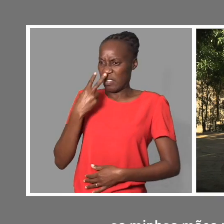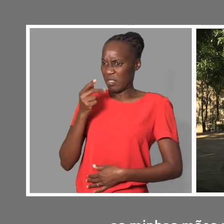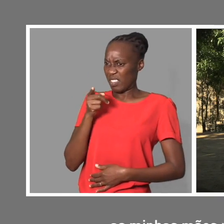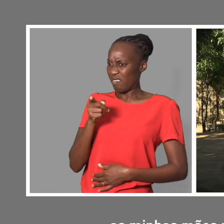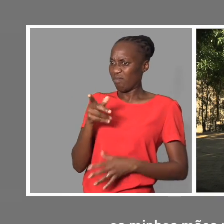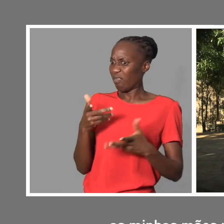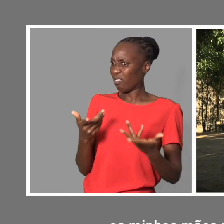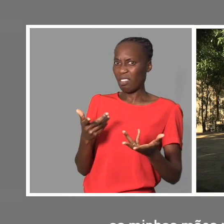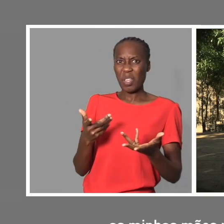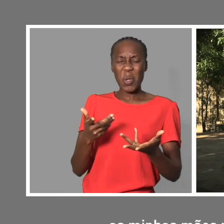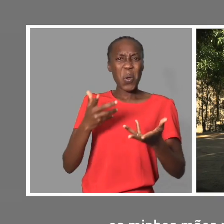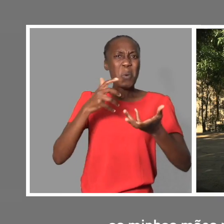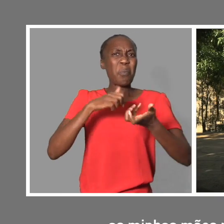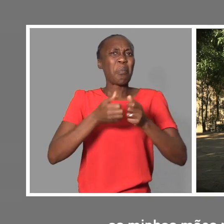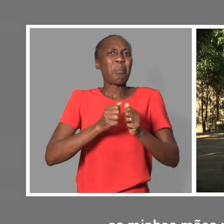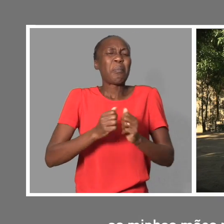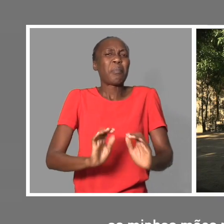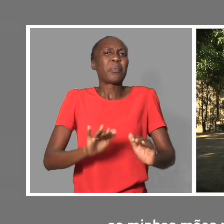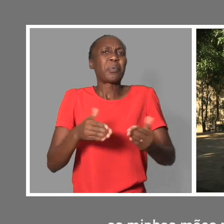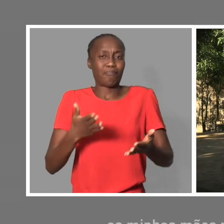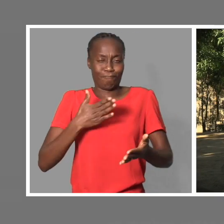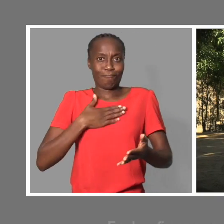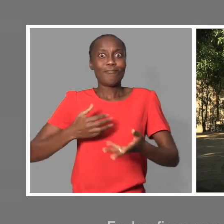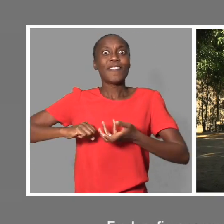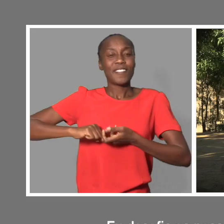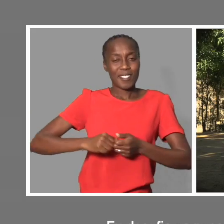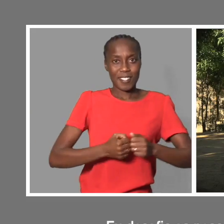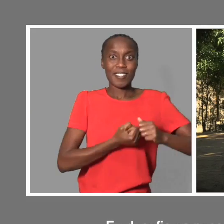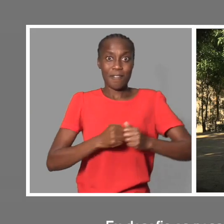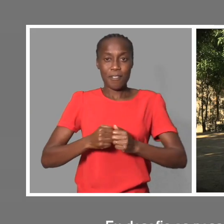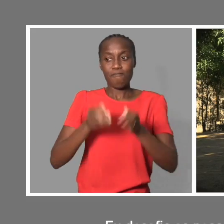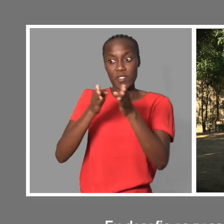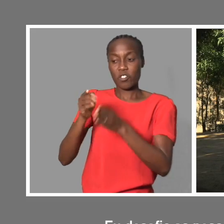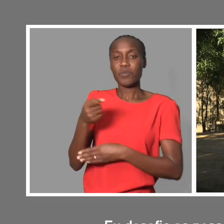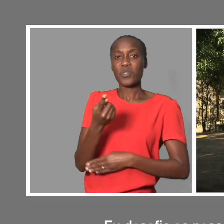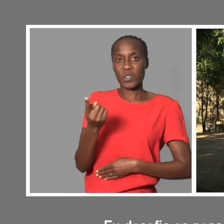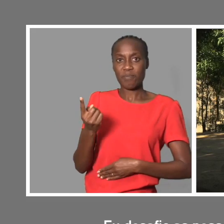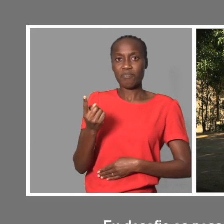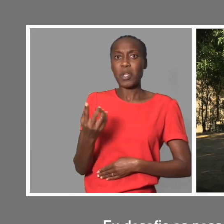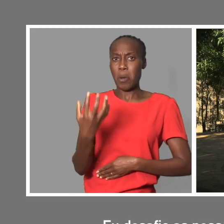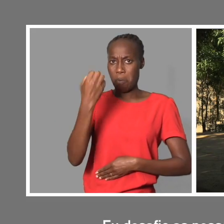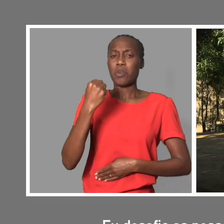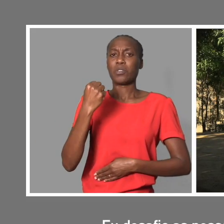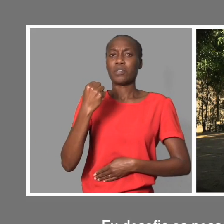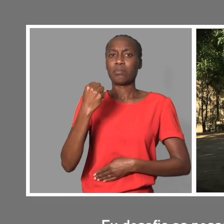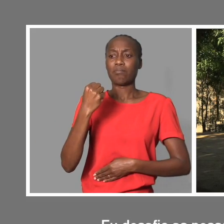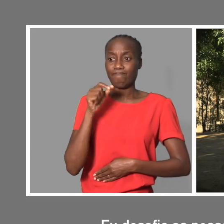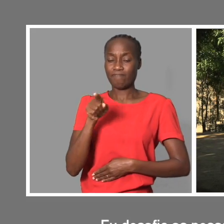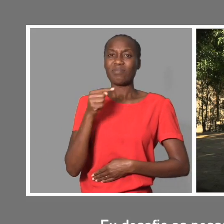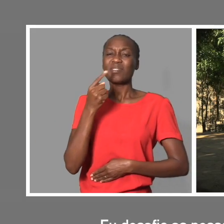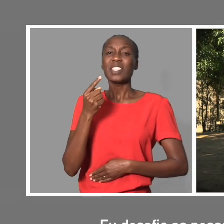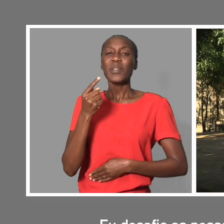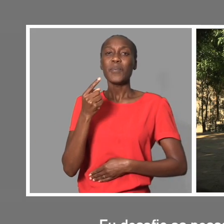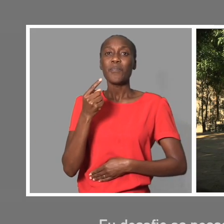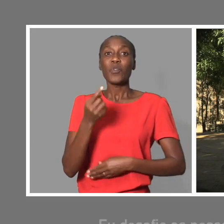eu não vejo, sinceramente, nenhuma razão. Eu desafio as pessoas a provarem